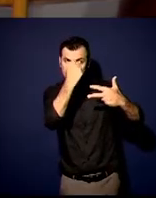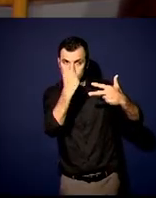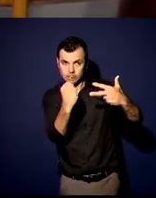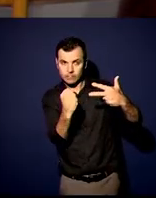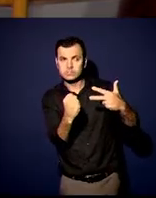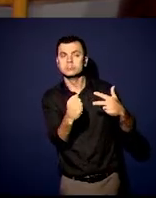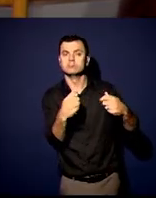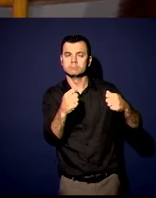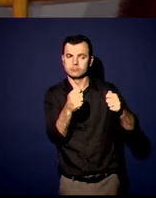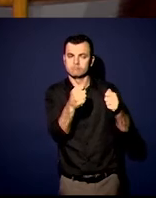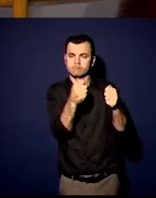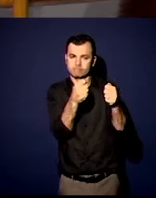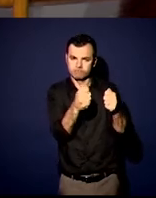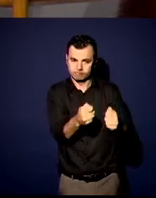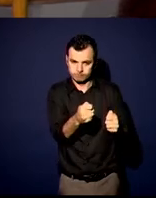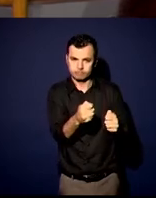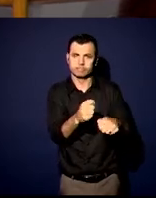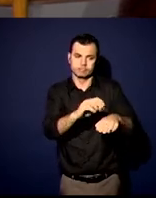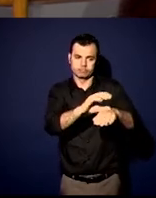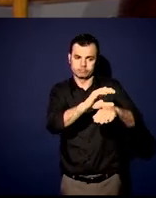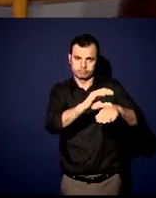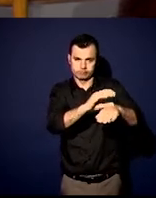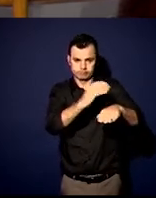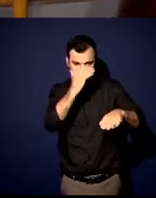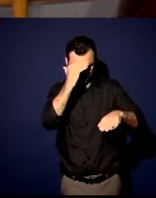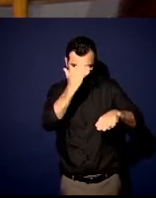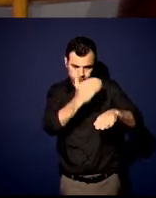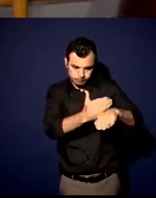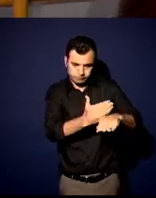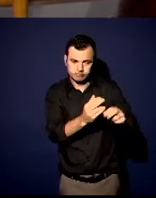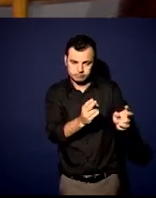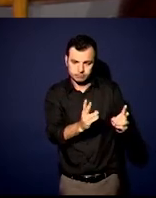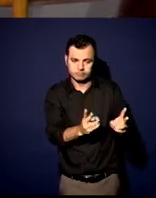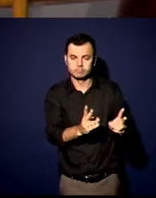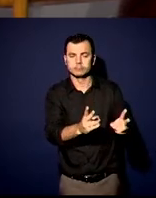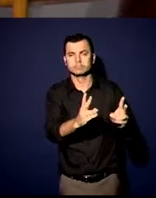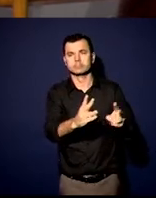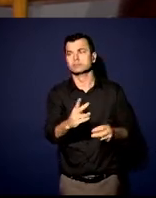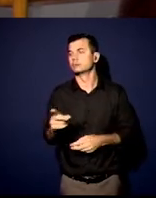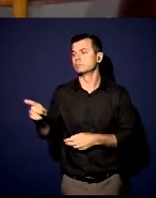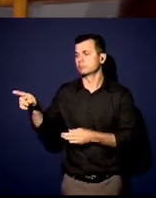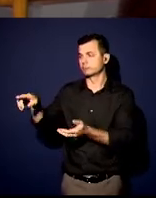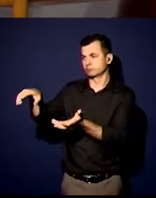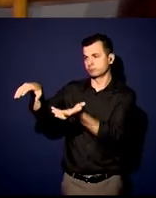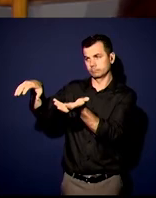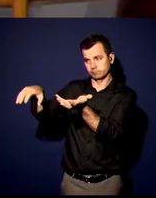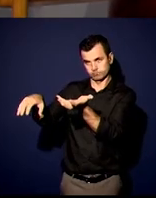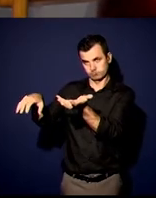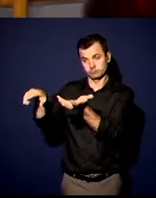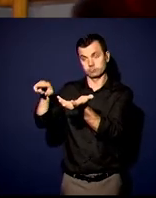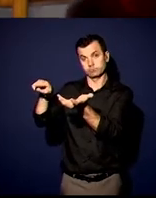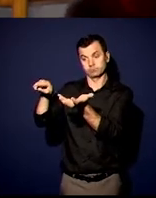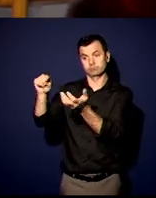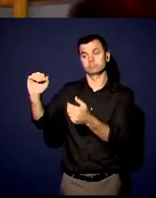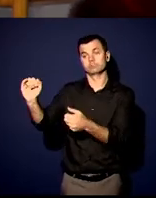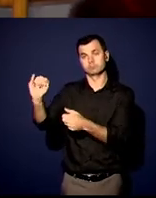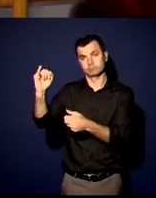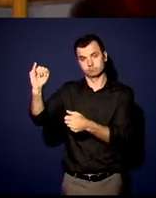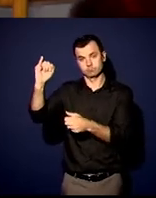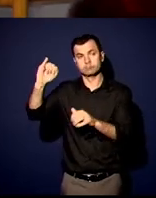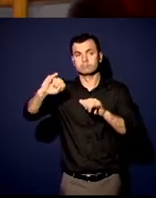né no sentido da institucionalidade é o Congresso é muito importante nesse sentido das suas